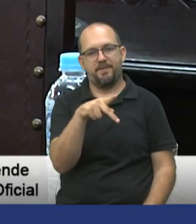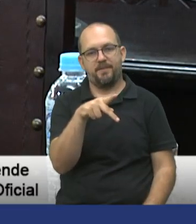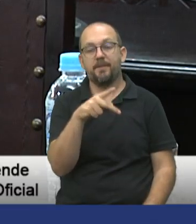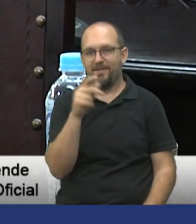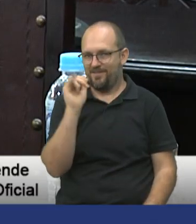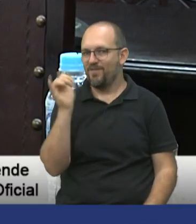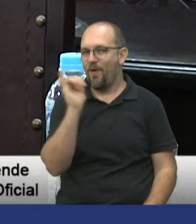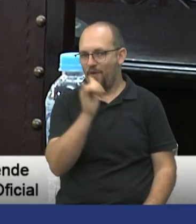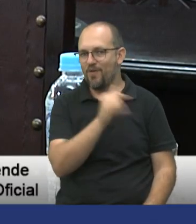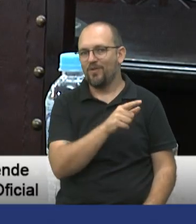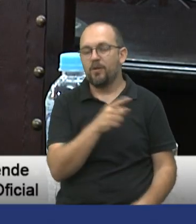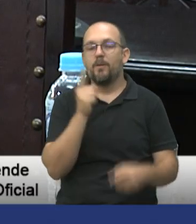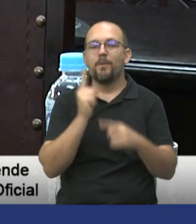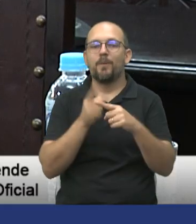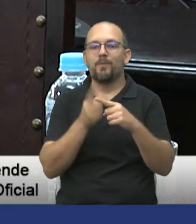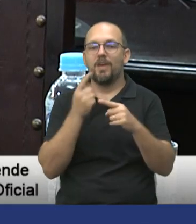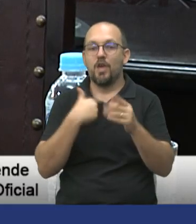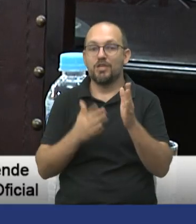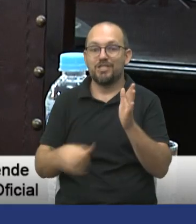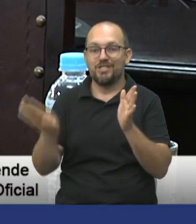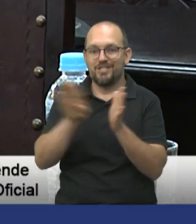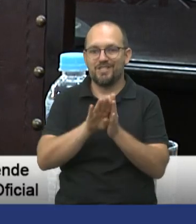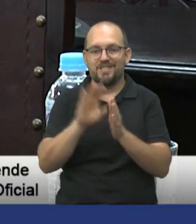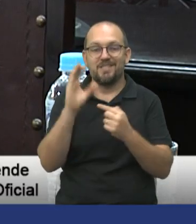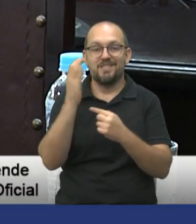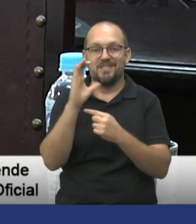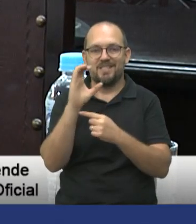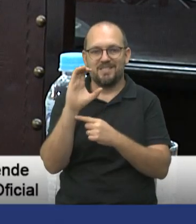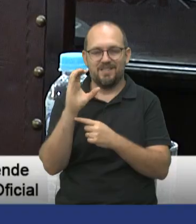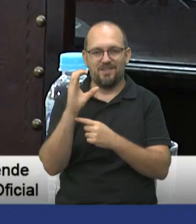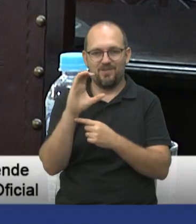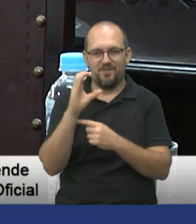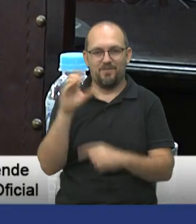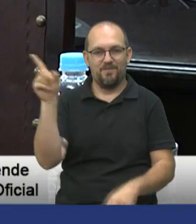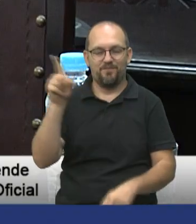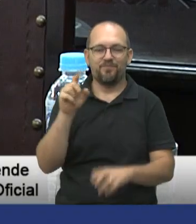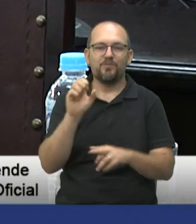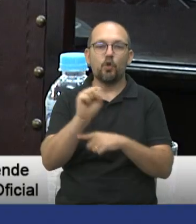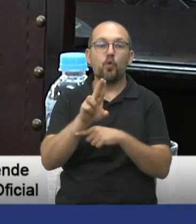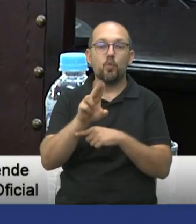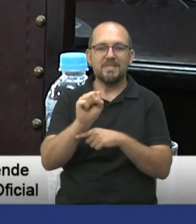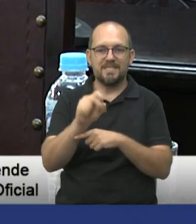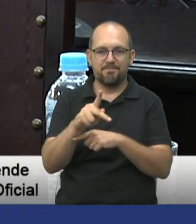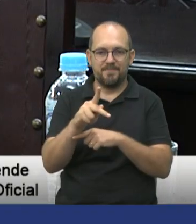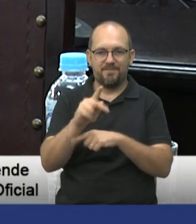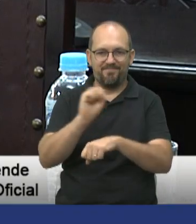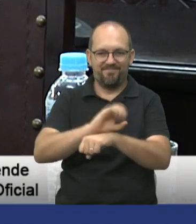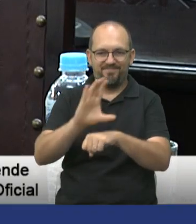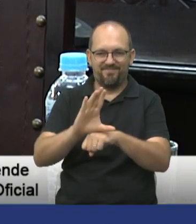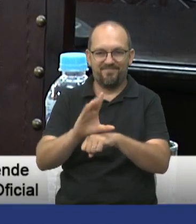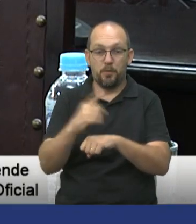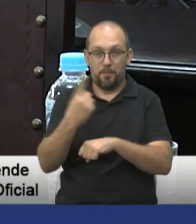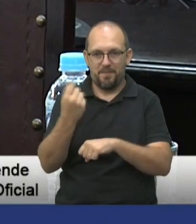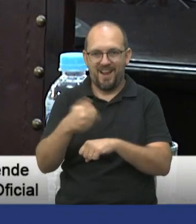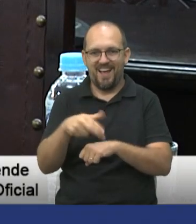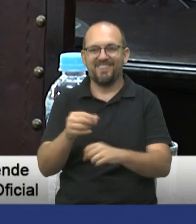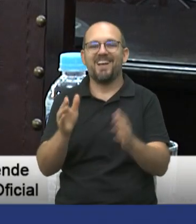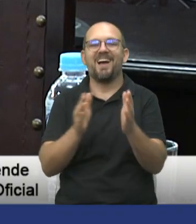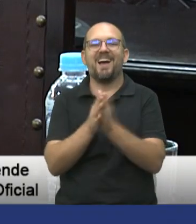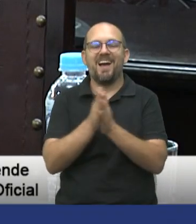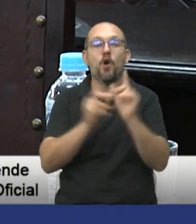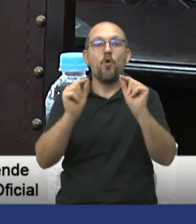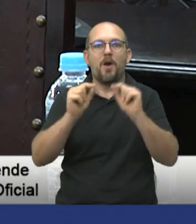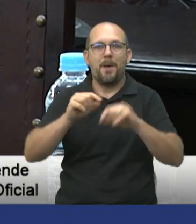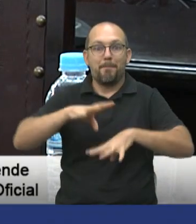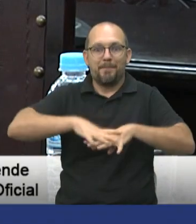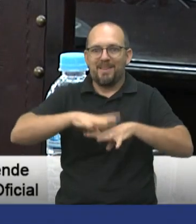porque quando eu cheguei na ciência da computação na USP de São Carlos, o primeiro ano era matemática pura. Eu adorava matemática, eu